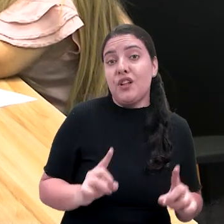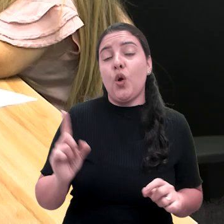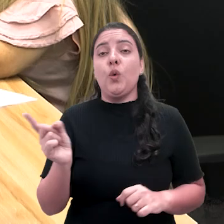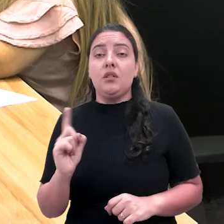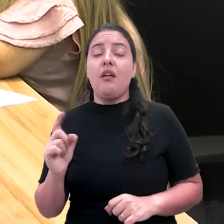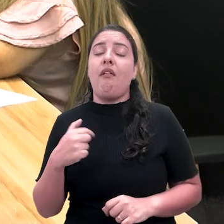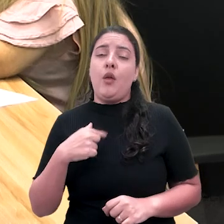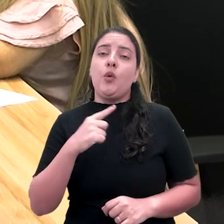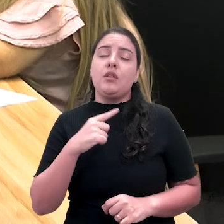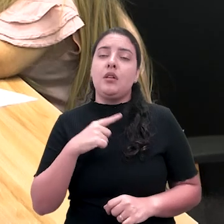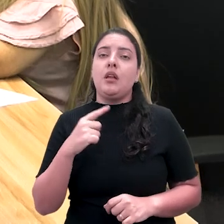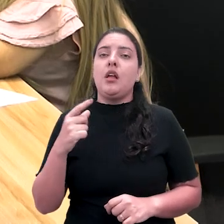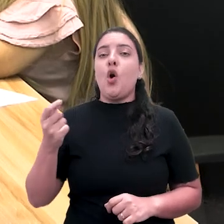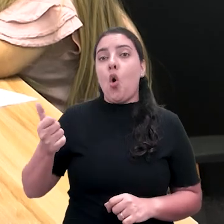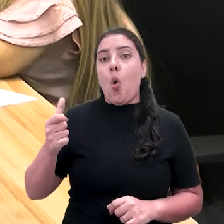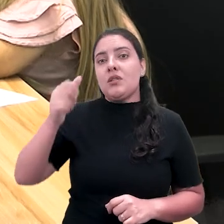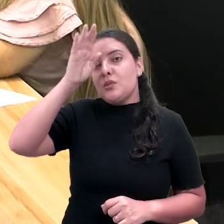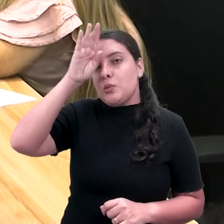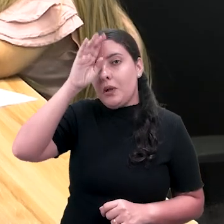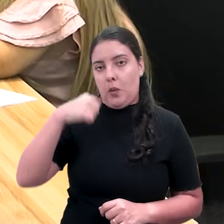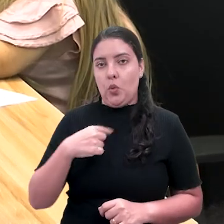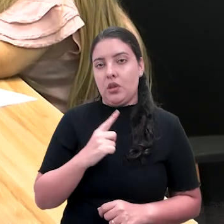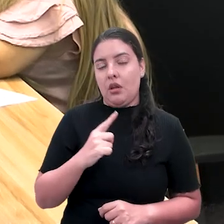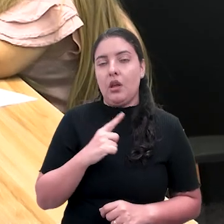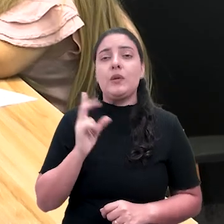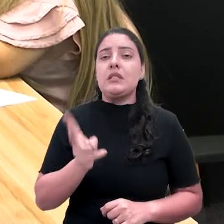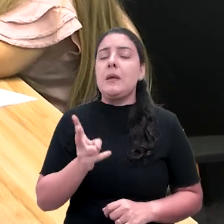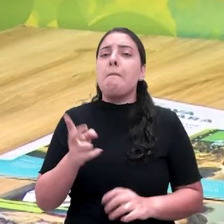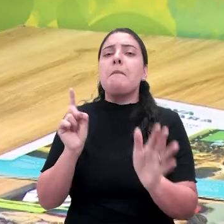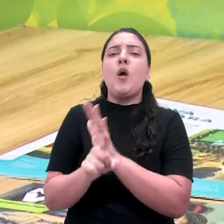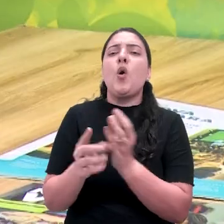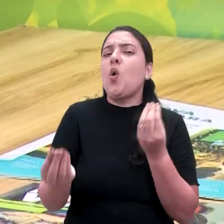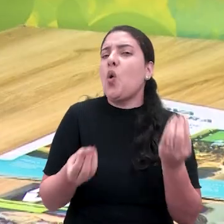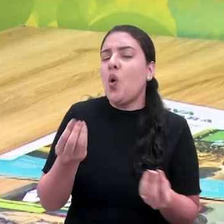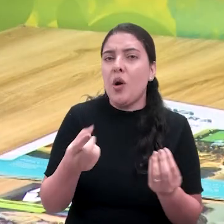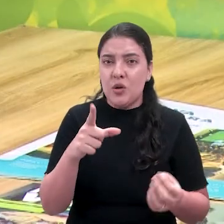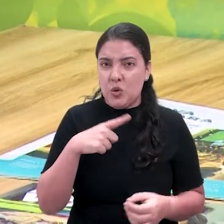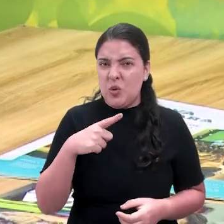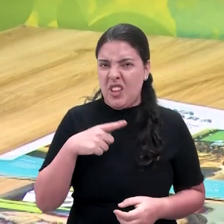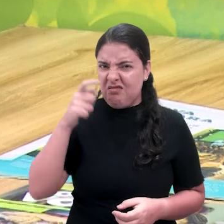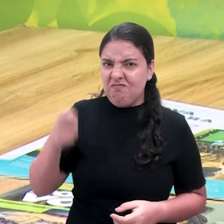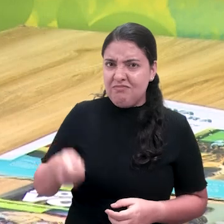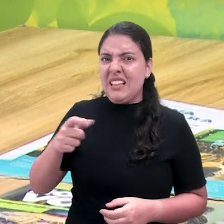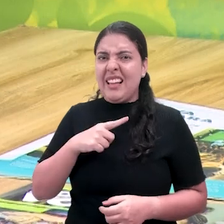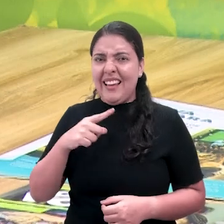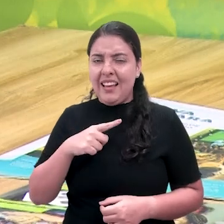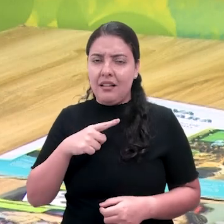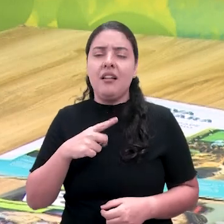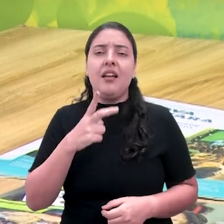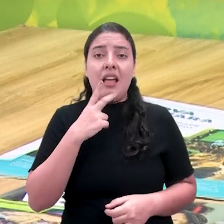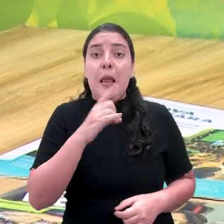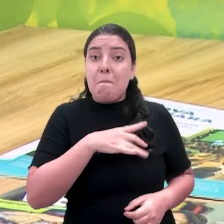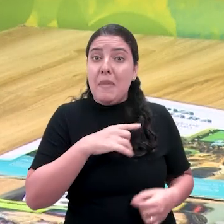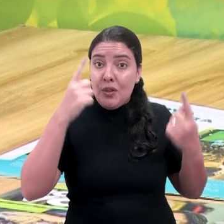Né? Eu tenho 10, 11 sobrinhos. Aí todo mundo pergunta, como é que é, não sei o quê. Tu tem moral? Eu digo, acho que eles mais